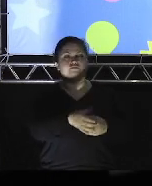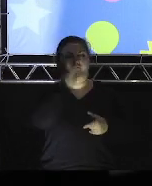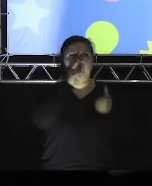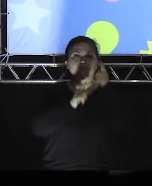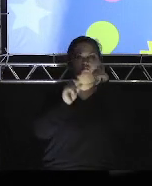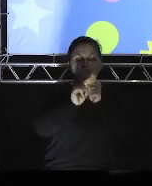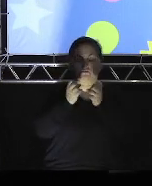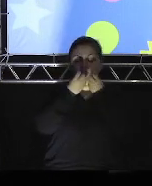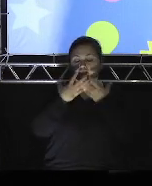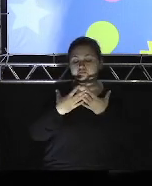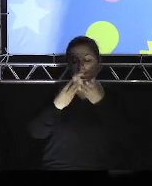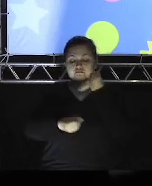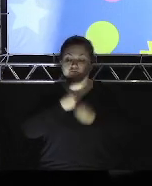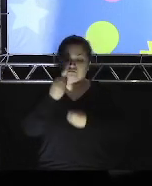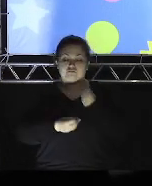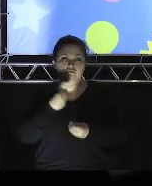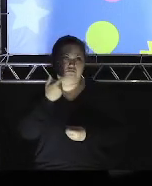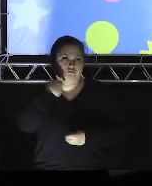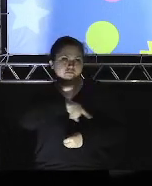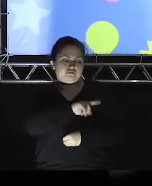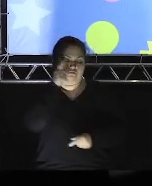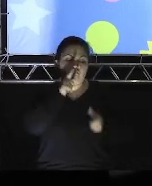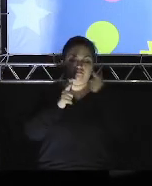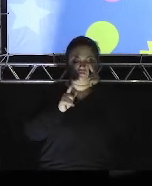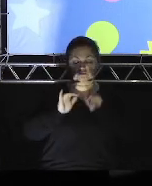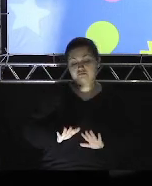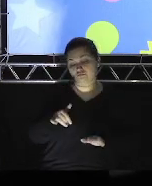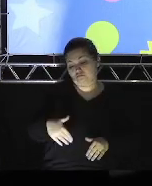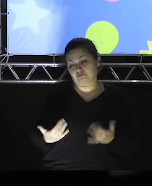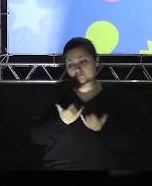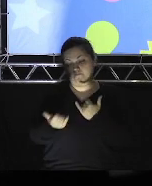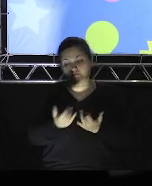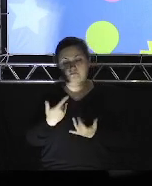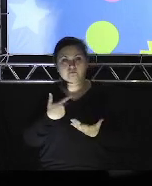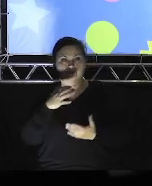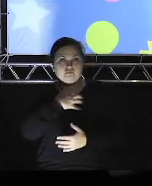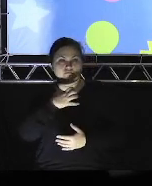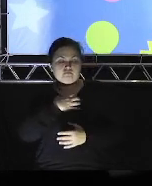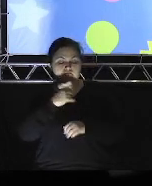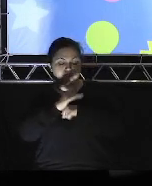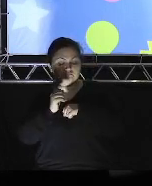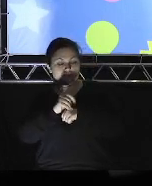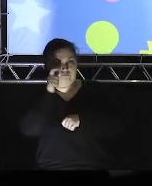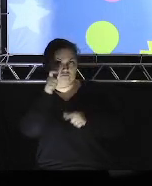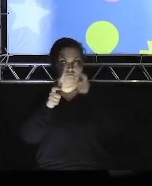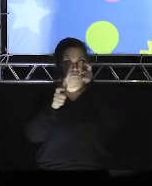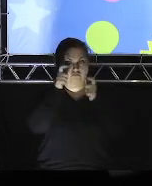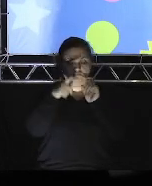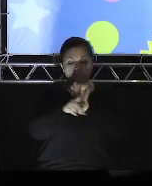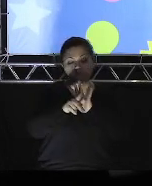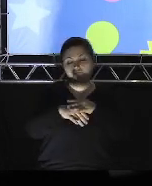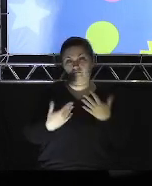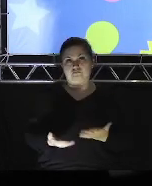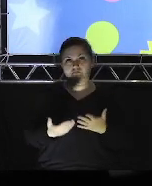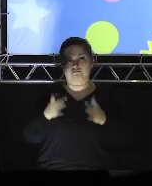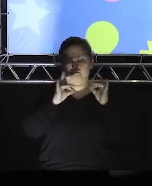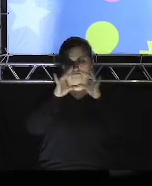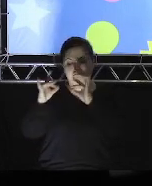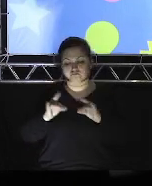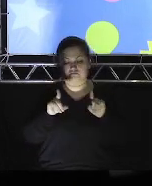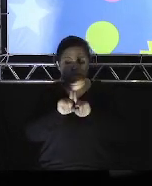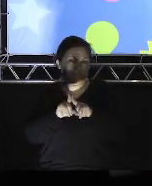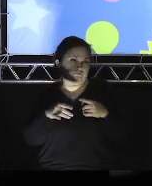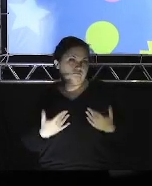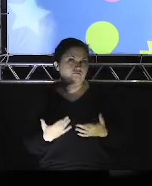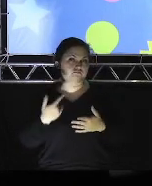o como, né, o como que a gente vai entregar aquilo. Então, é meio que essa conexão. O tático é essa cola, digamos assim,